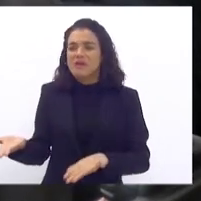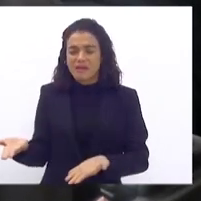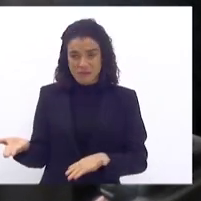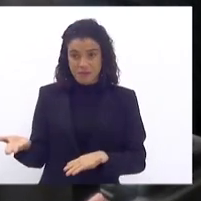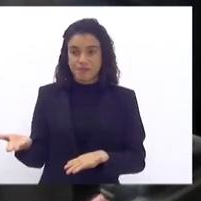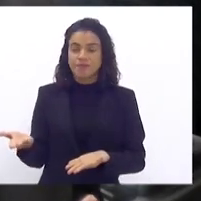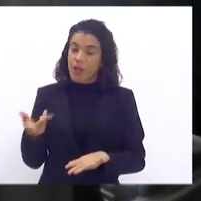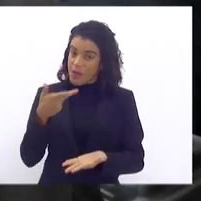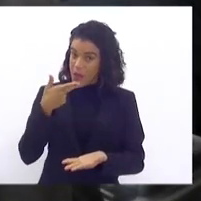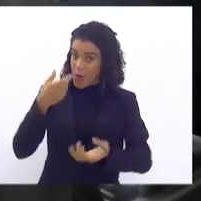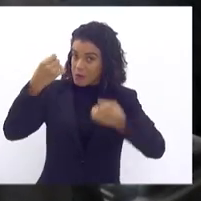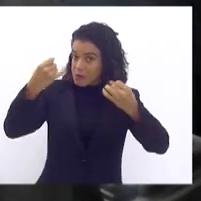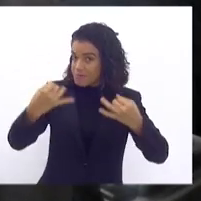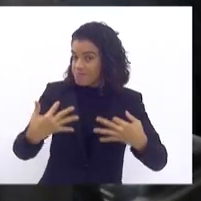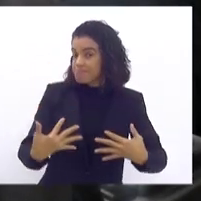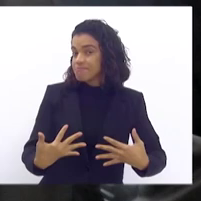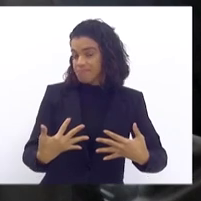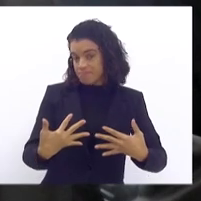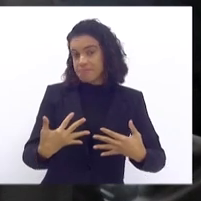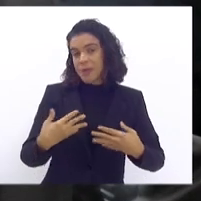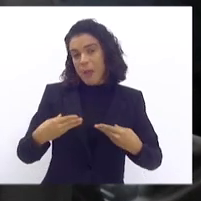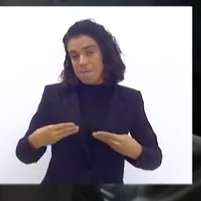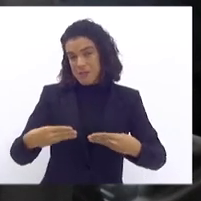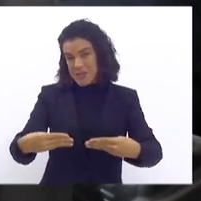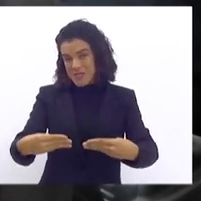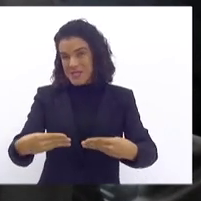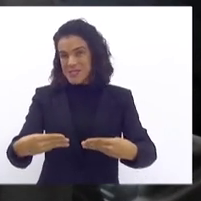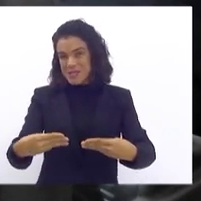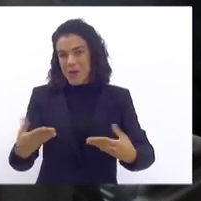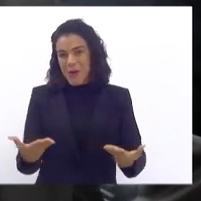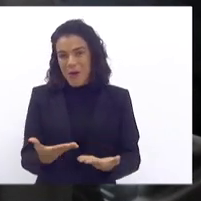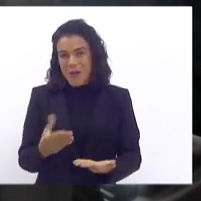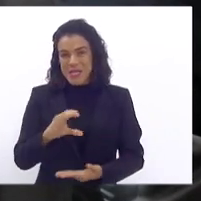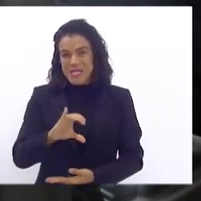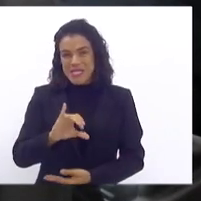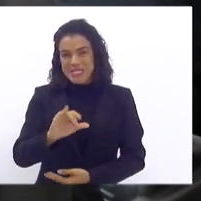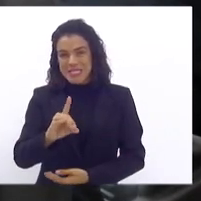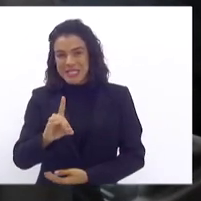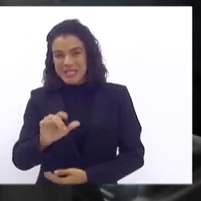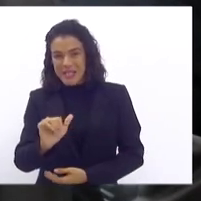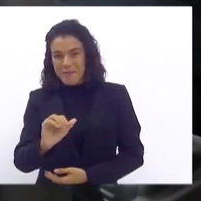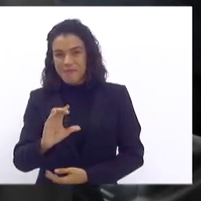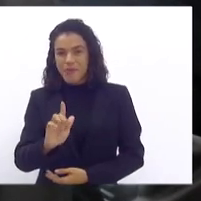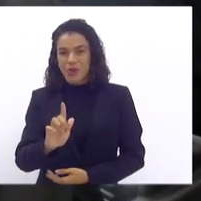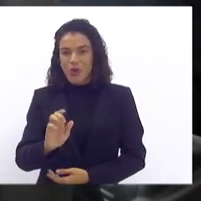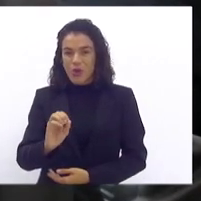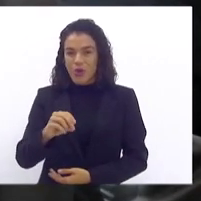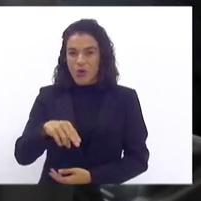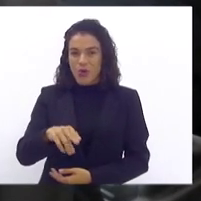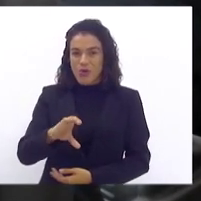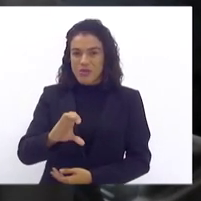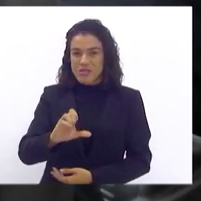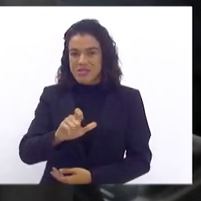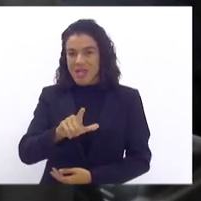eu enalteço o que a nossa ministra atual, Cida Gonçalves, está trabalhando, que é o conceito de misoginia.